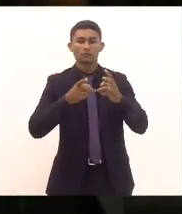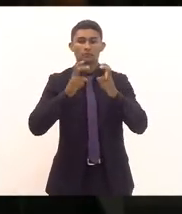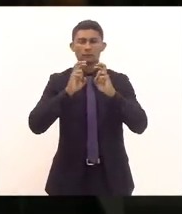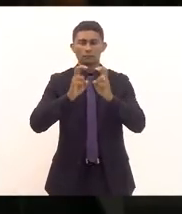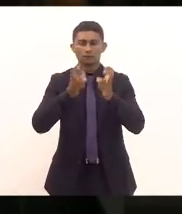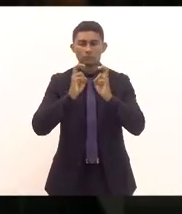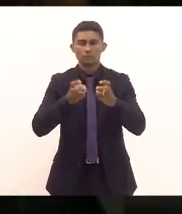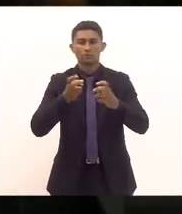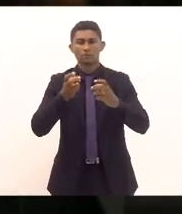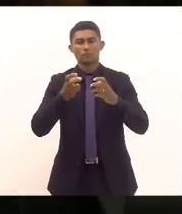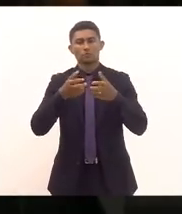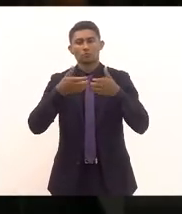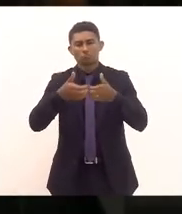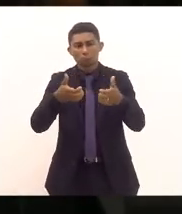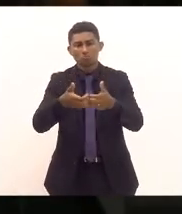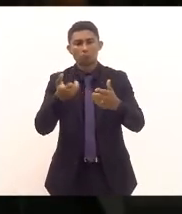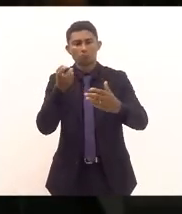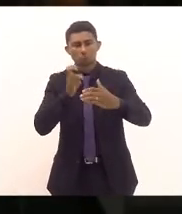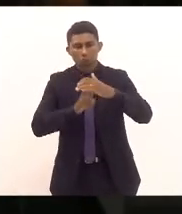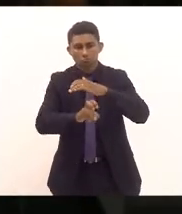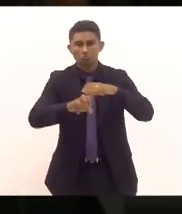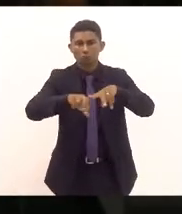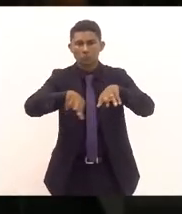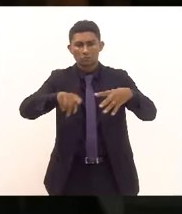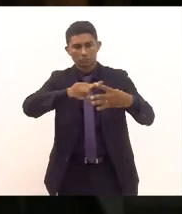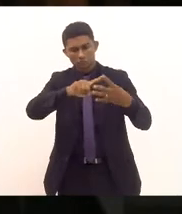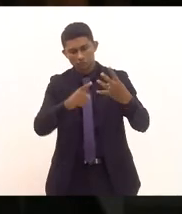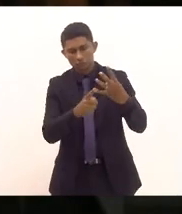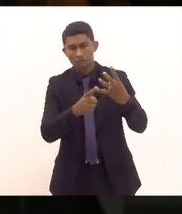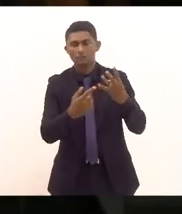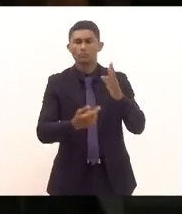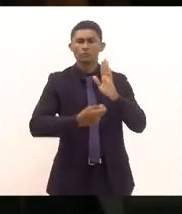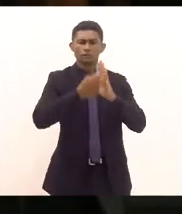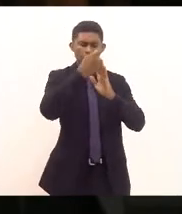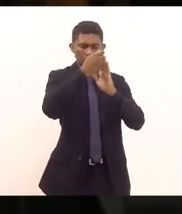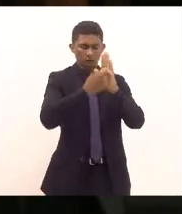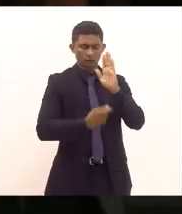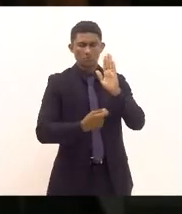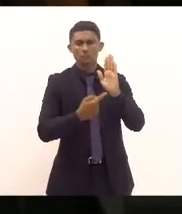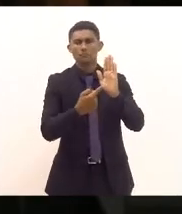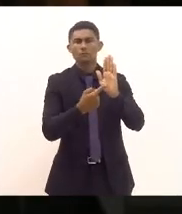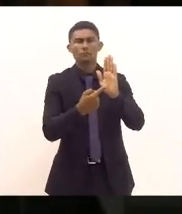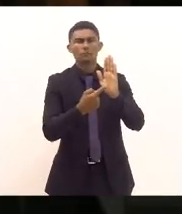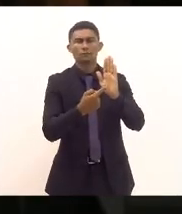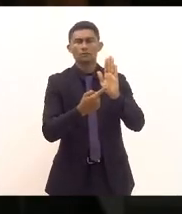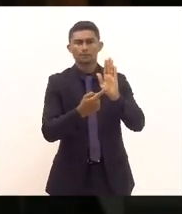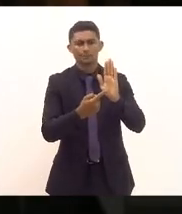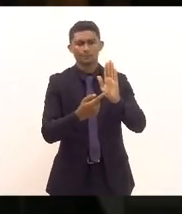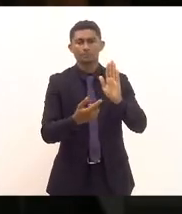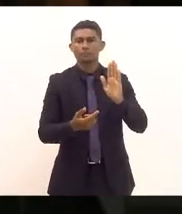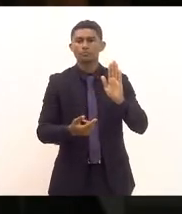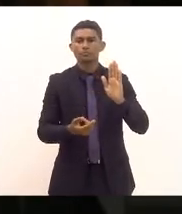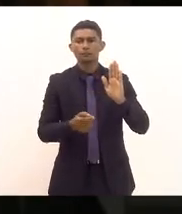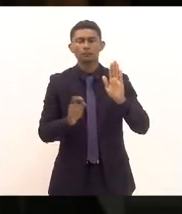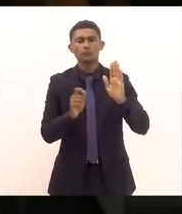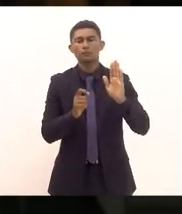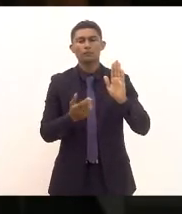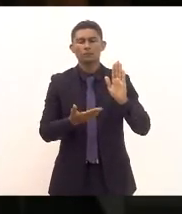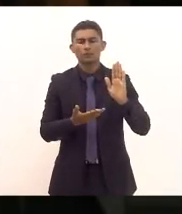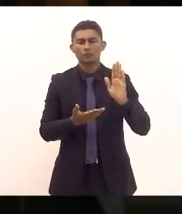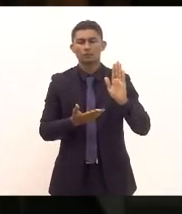coletivo uma redação chora Deputado a senhora presidente